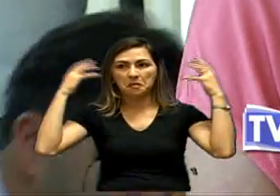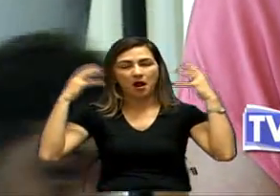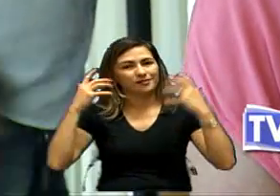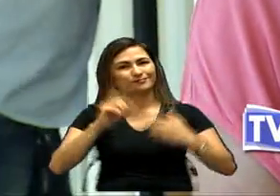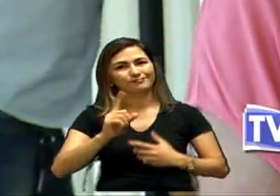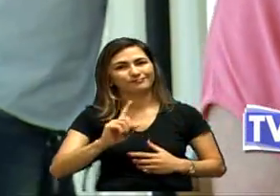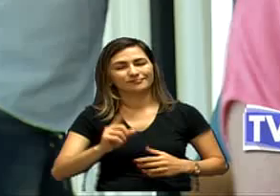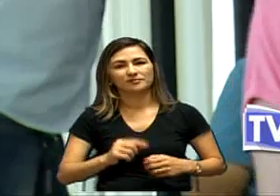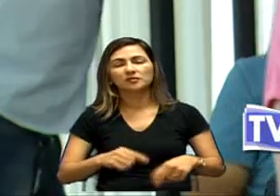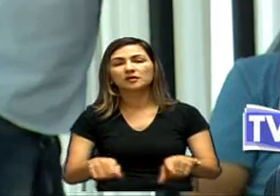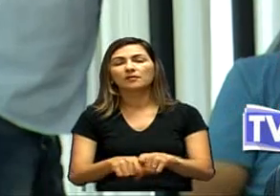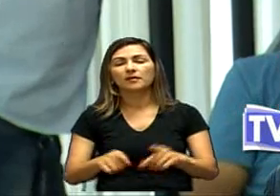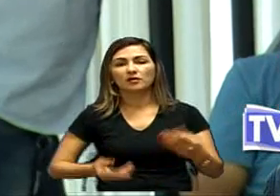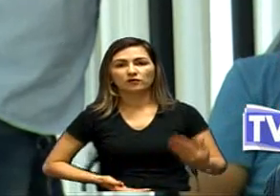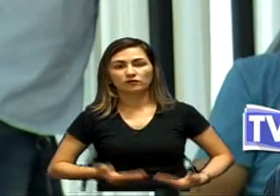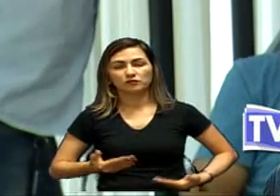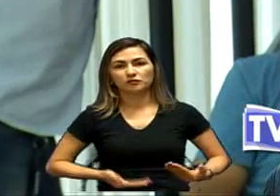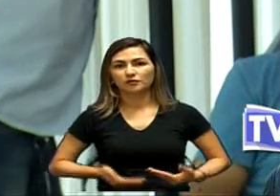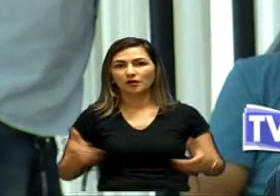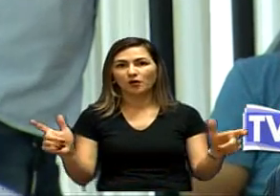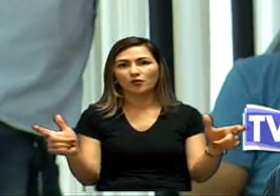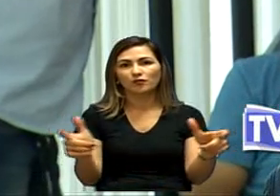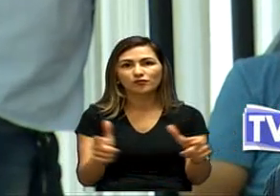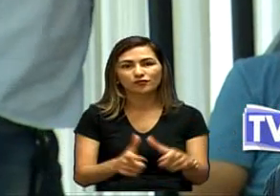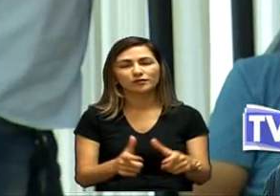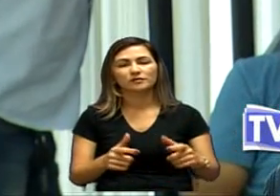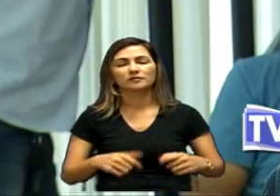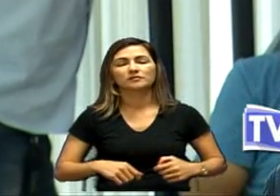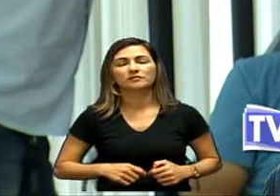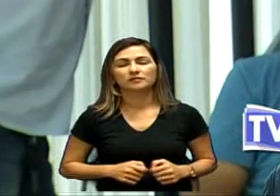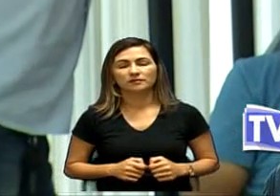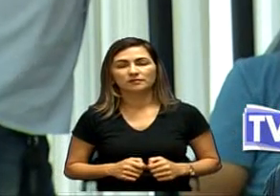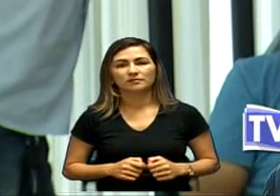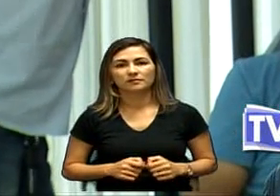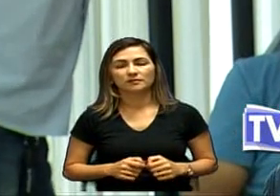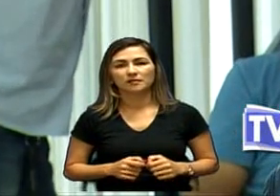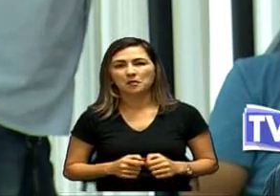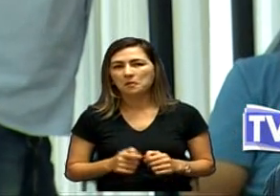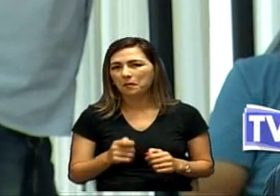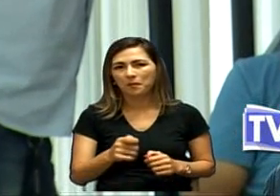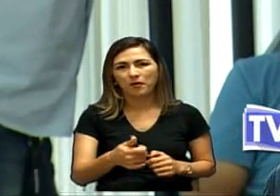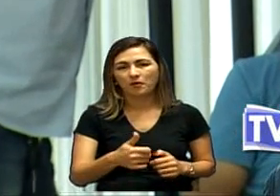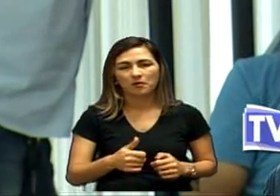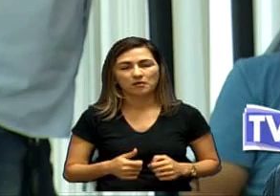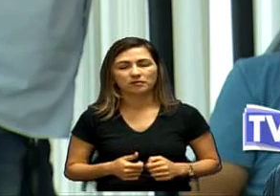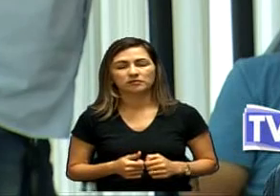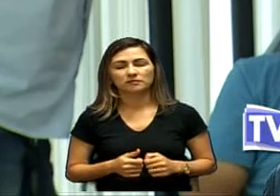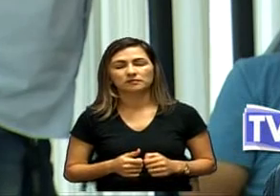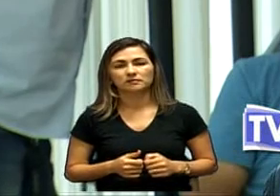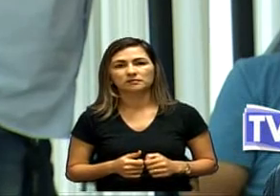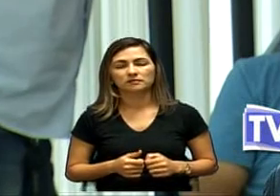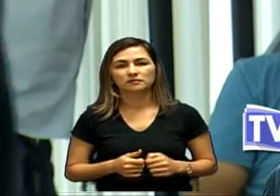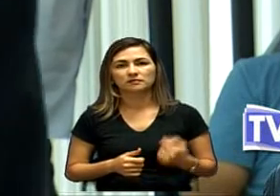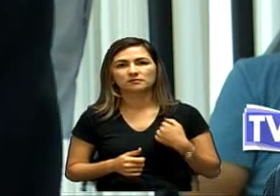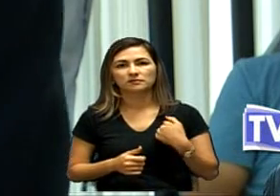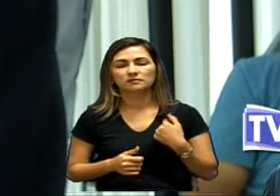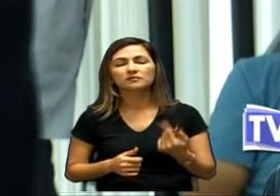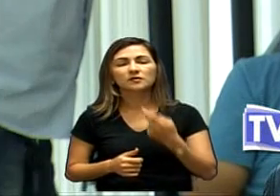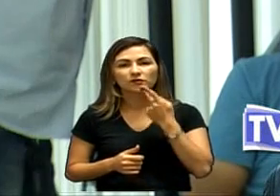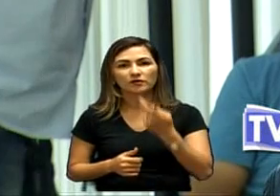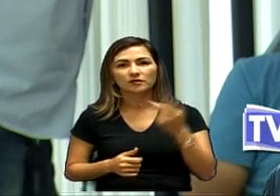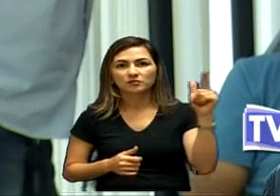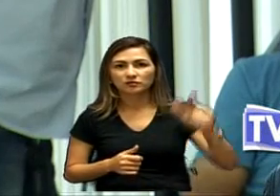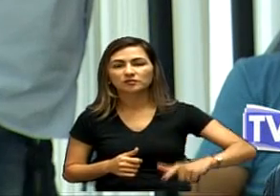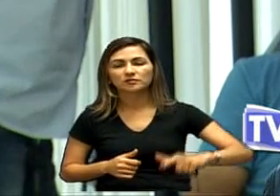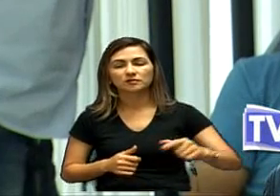de funcionários, auxiliares da educação, que mais uma vez eu trago esse debate à casa, onde nós temos